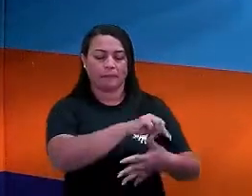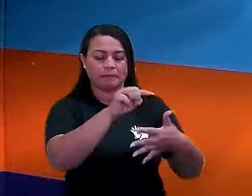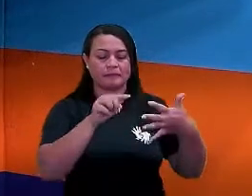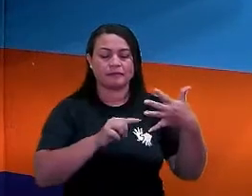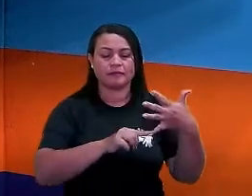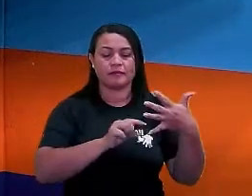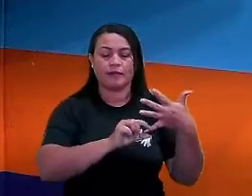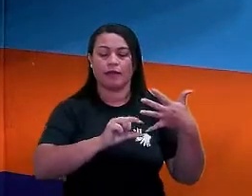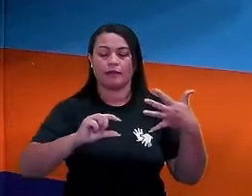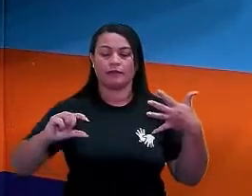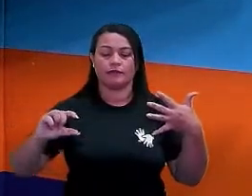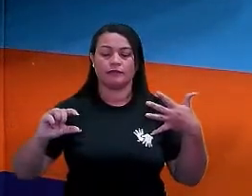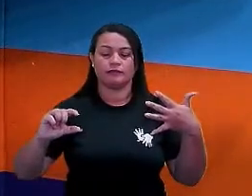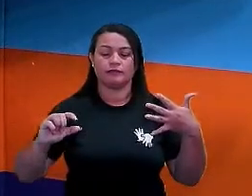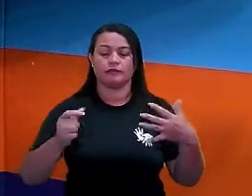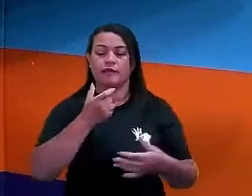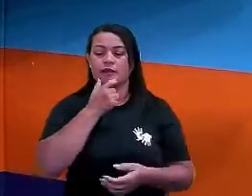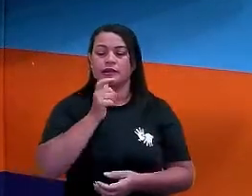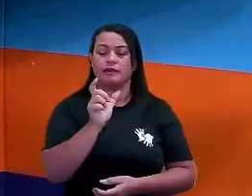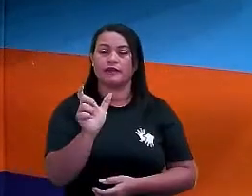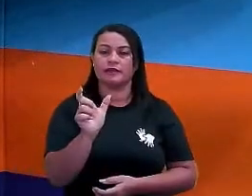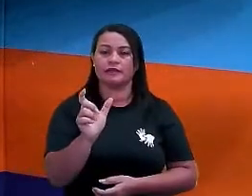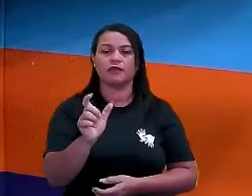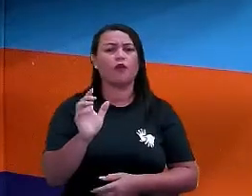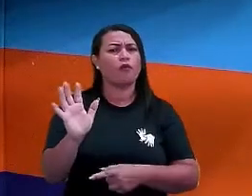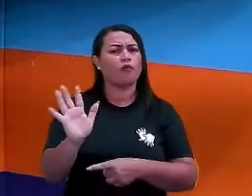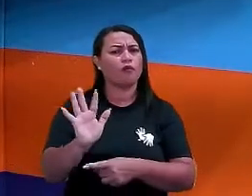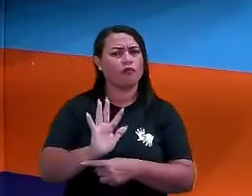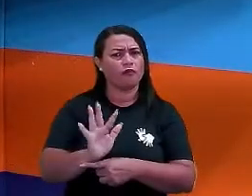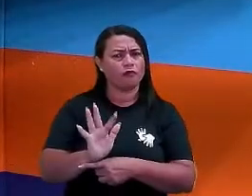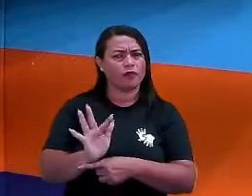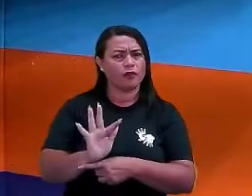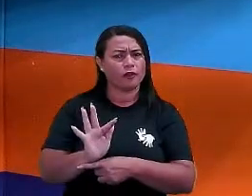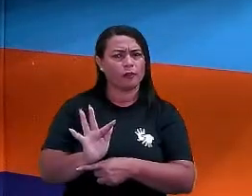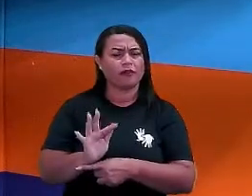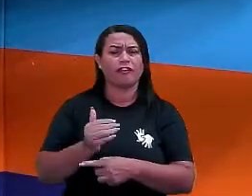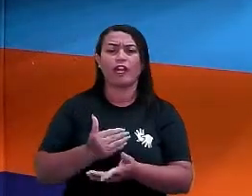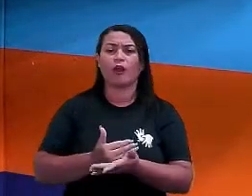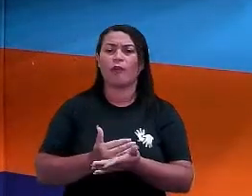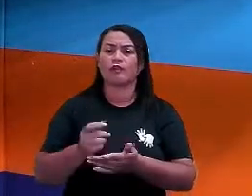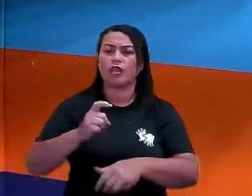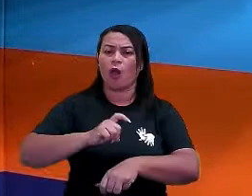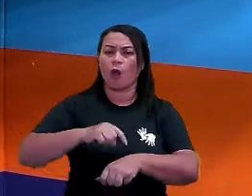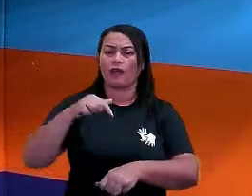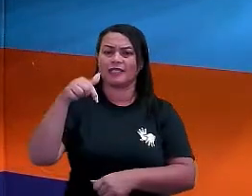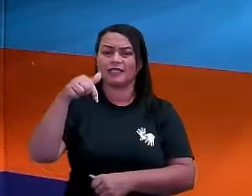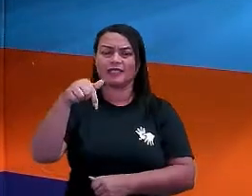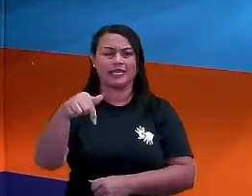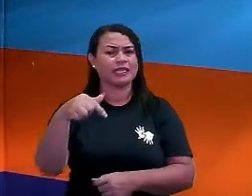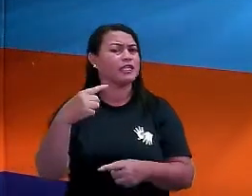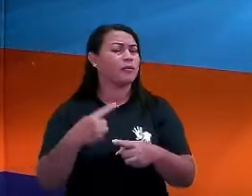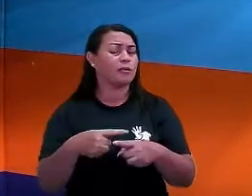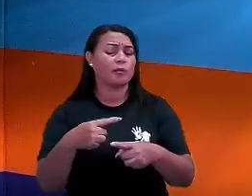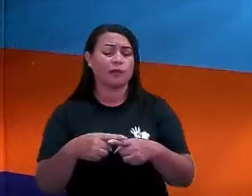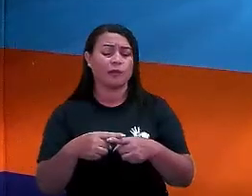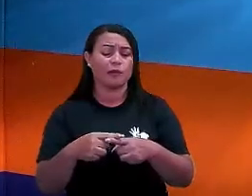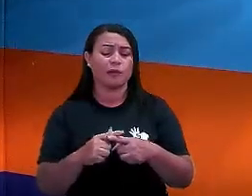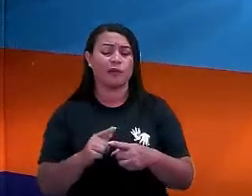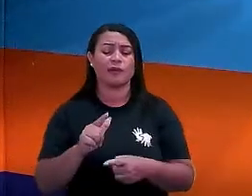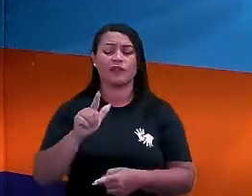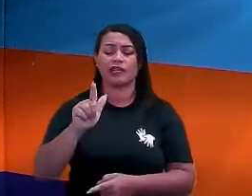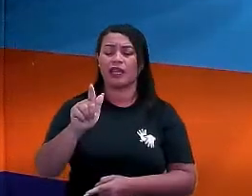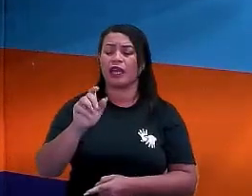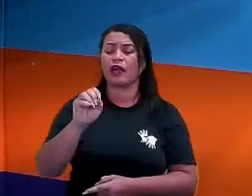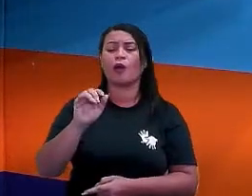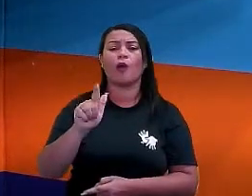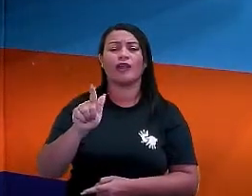to start at 7 p.m. O filme vai começar às 7 horas. Por que going to? Porque é algo que